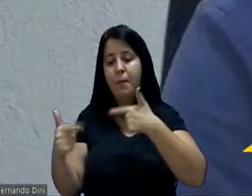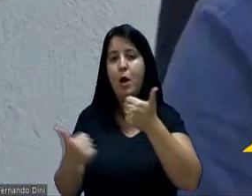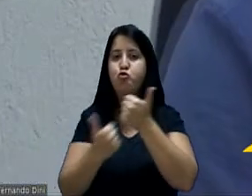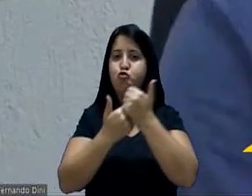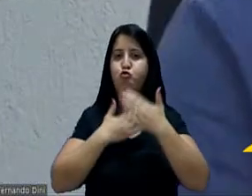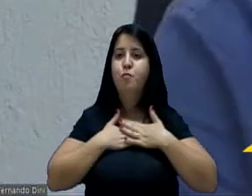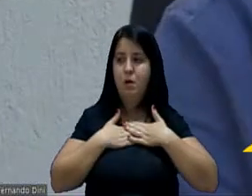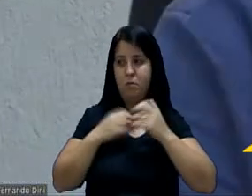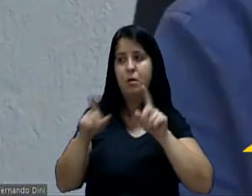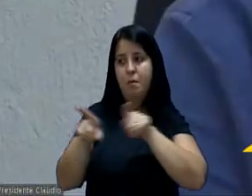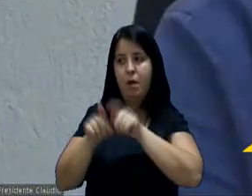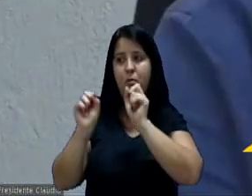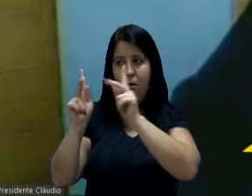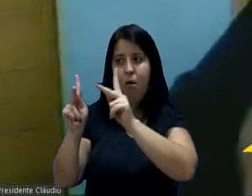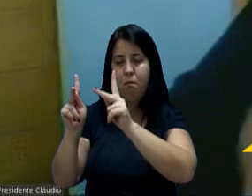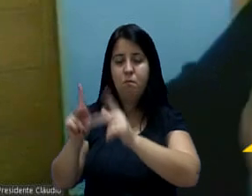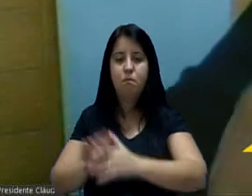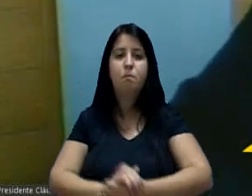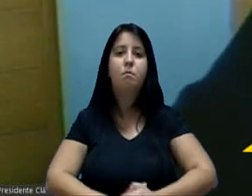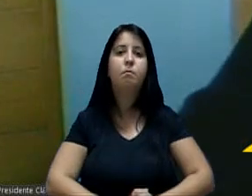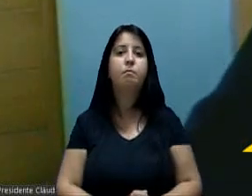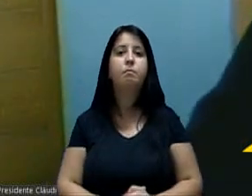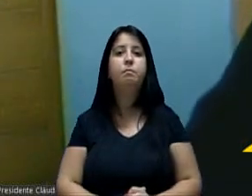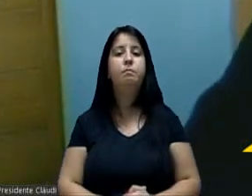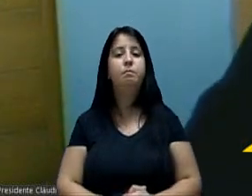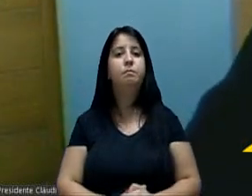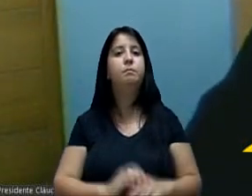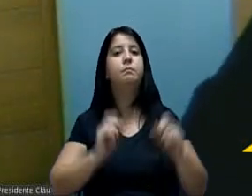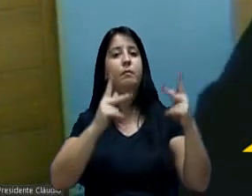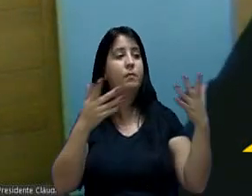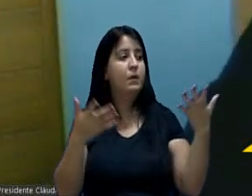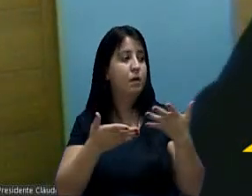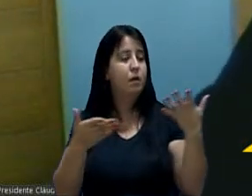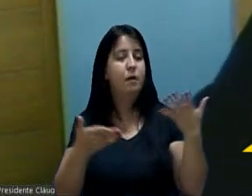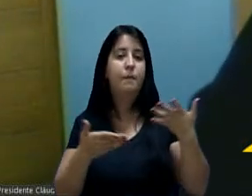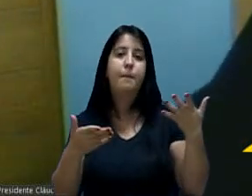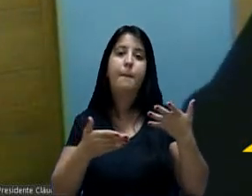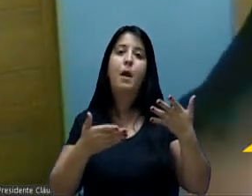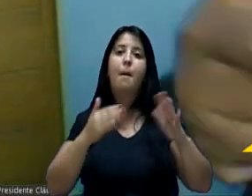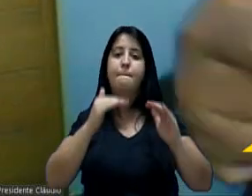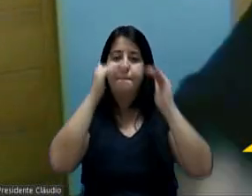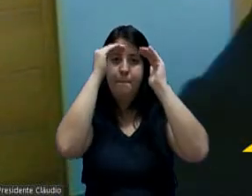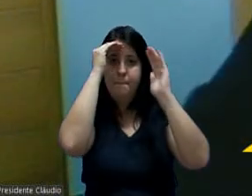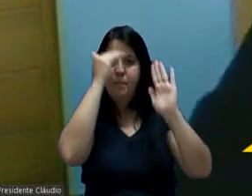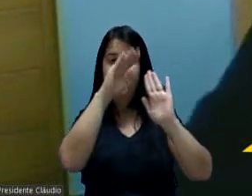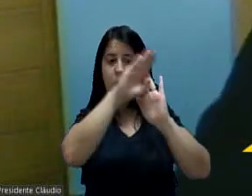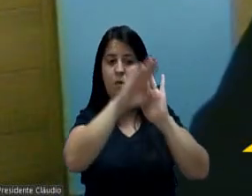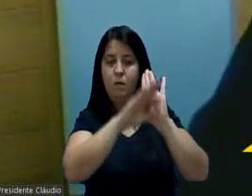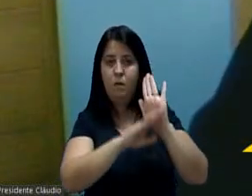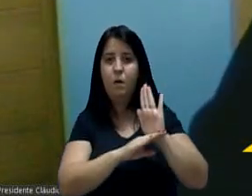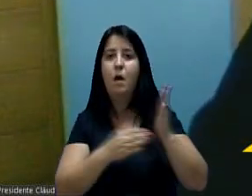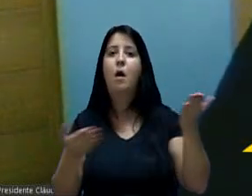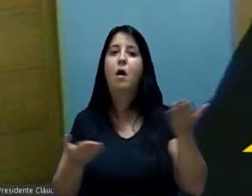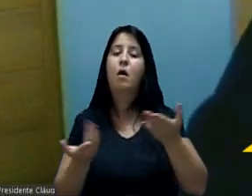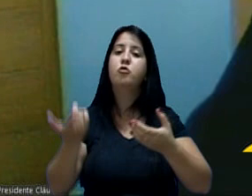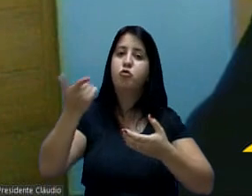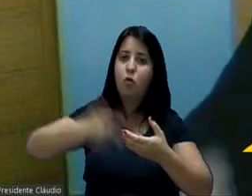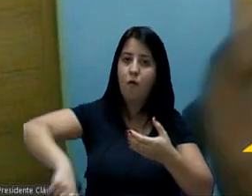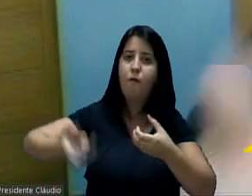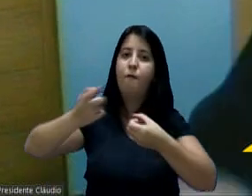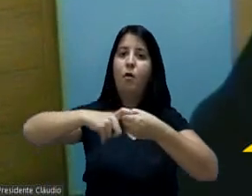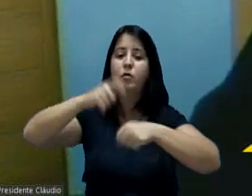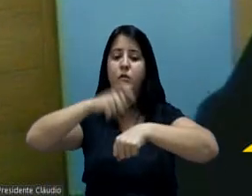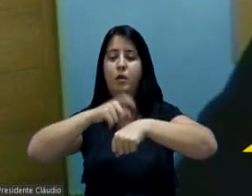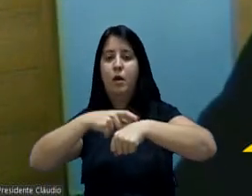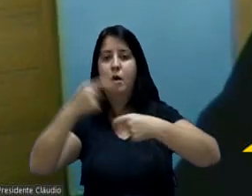todos. Obrigado. Volta então, foi questão de ordem, volta o debate entre os dois vereadores,